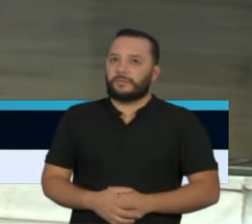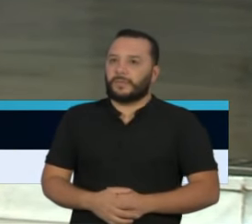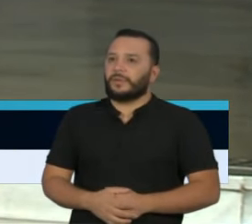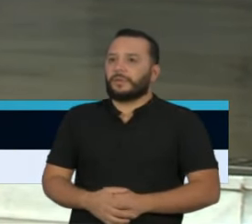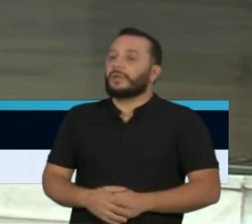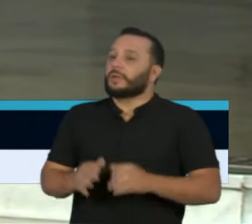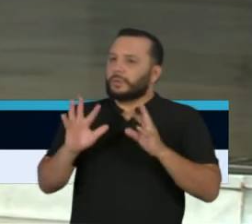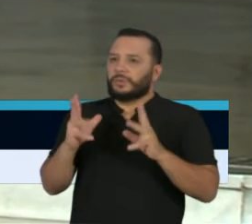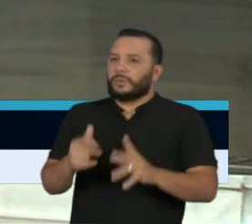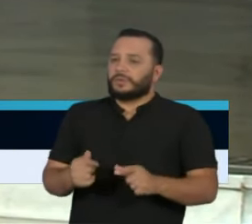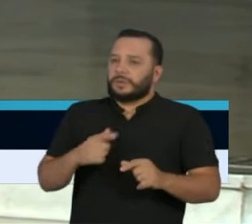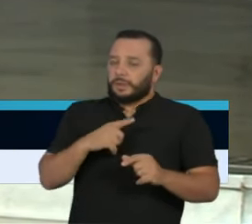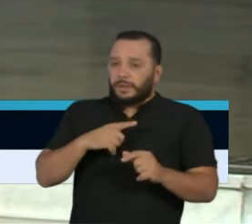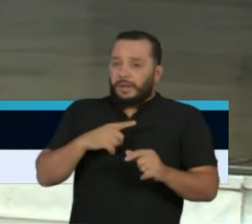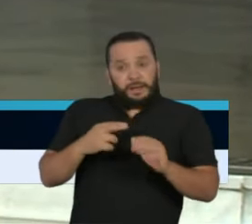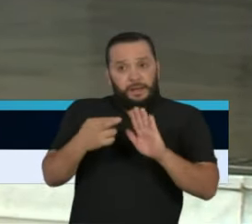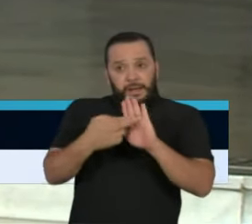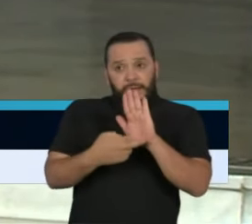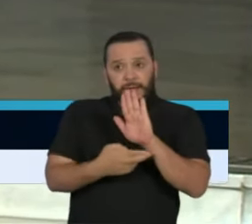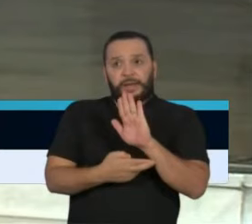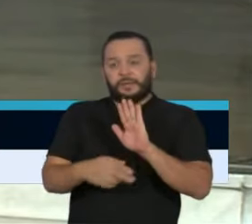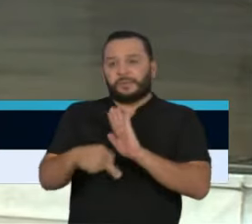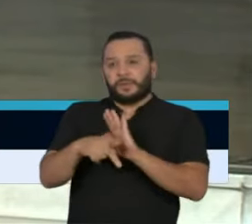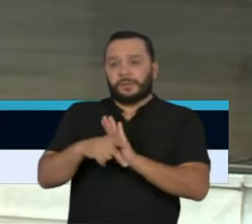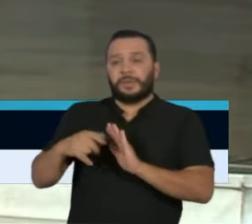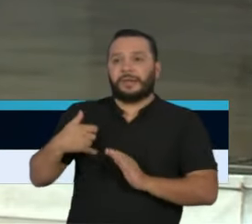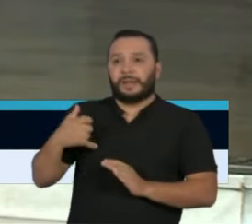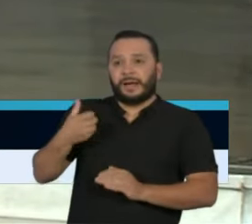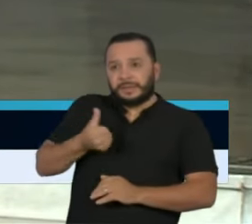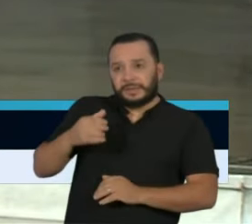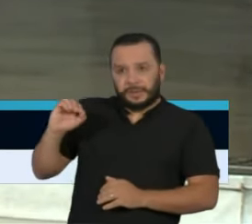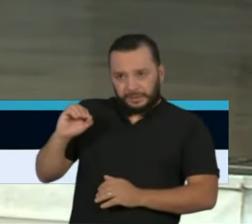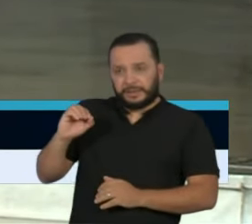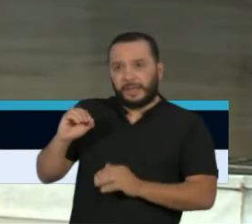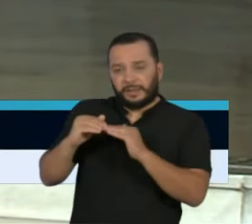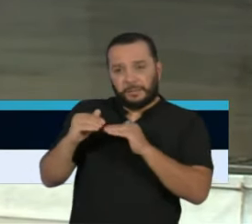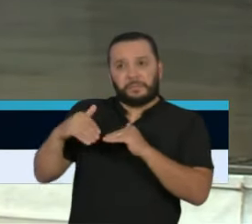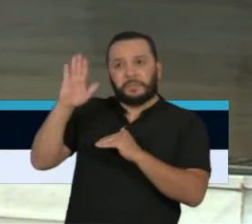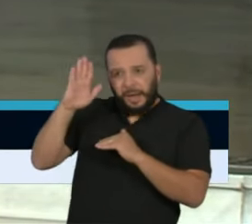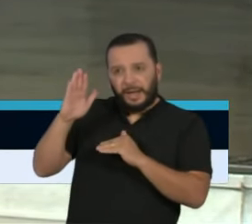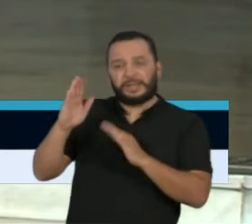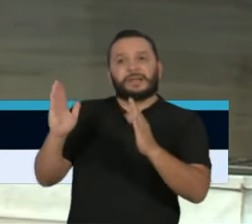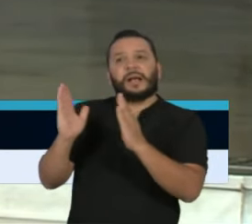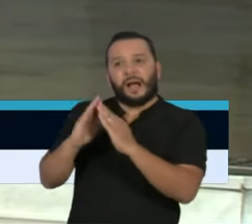restrições impostas, por exemplo, a servidores com mais de 60 anos ou qualquer tipo de outra